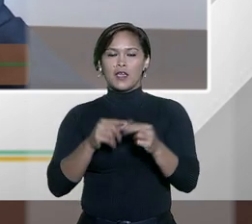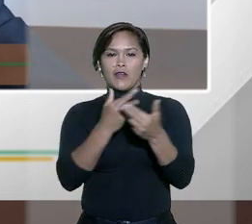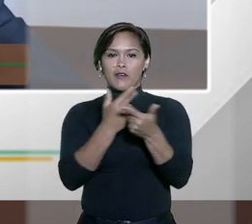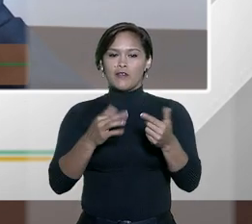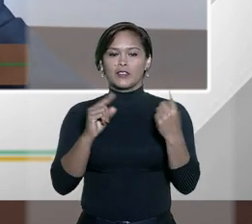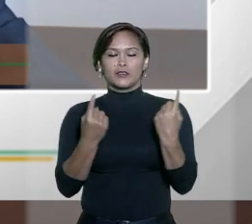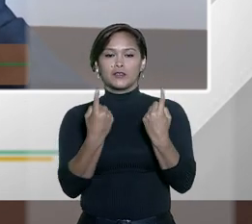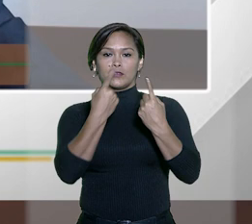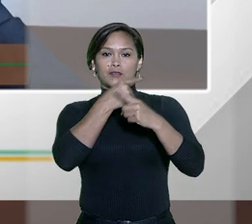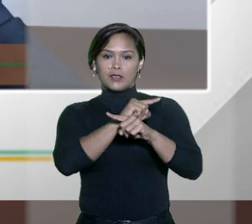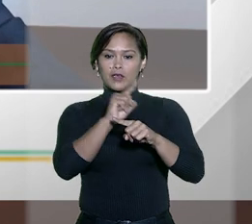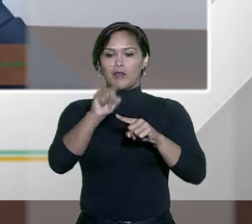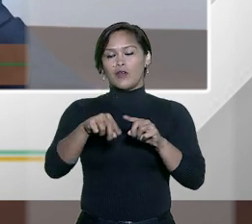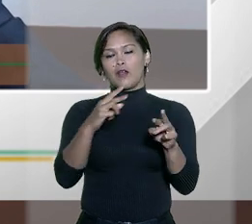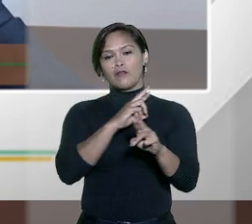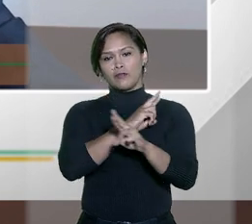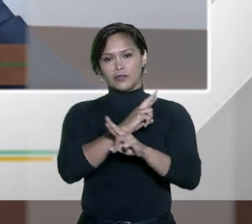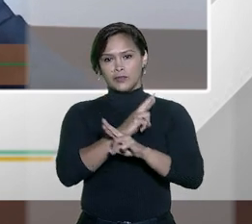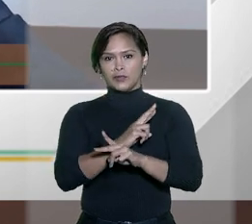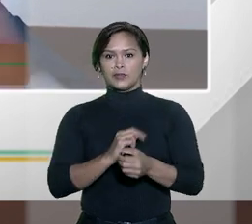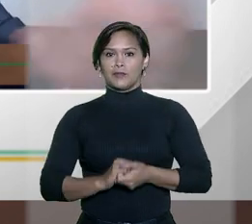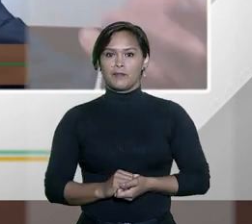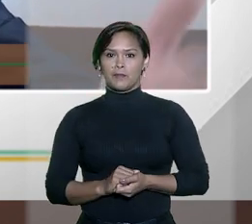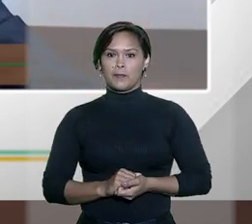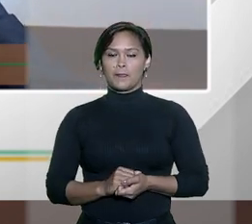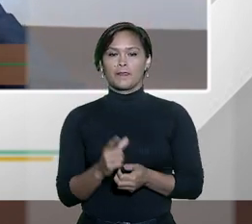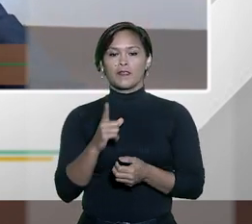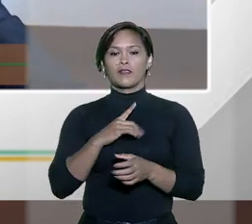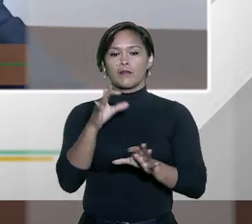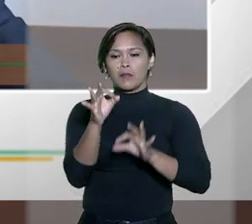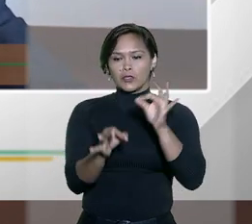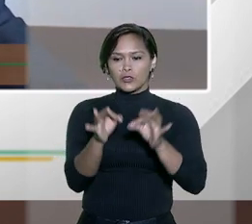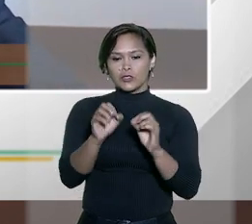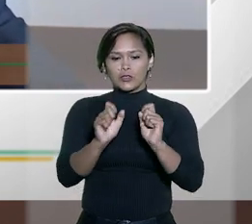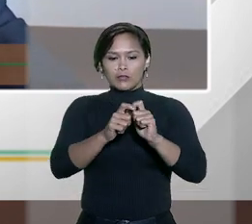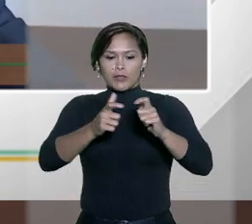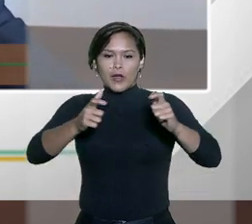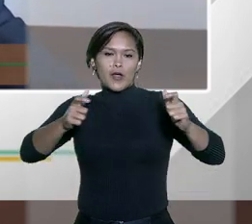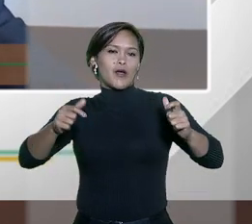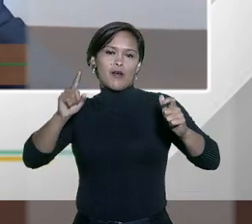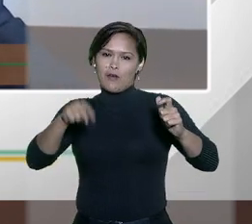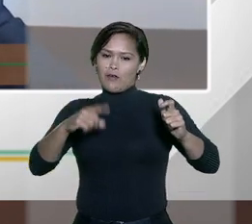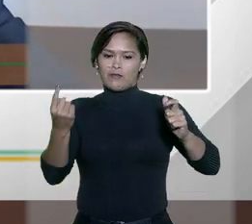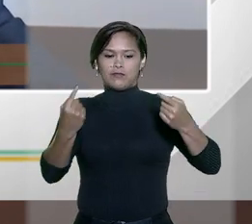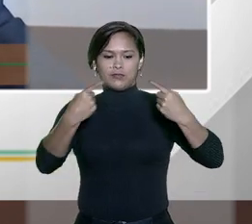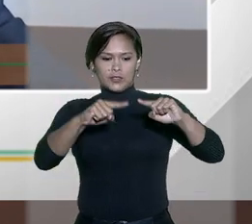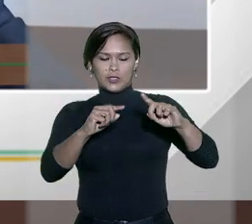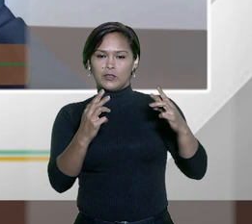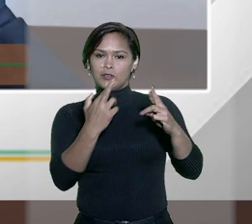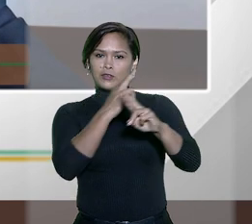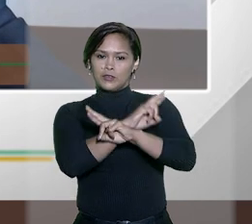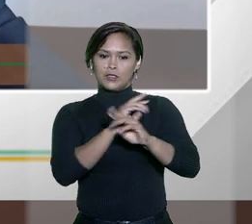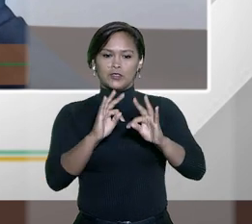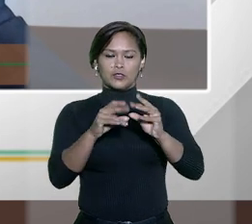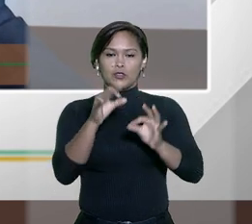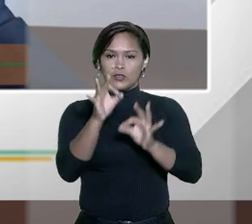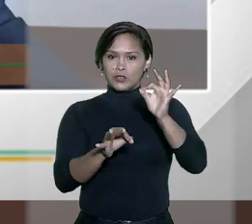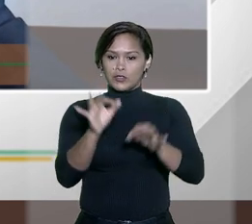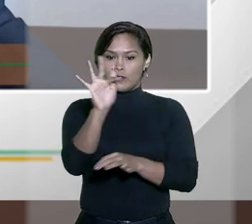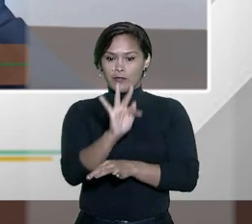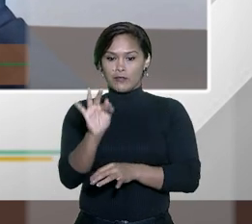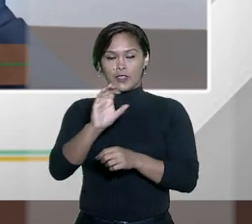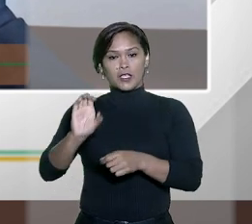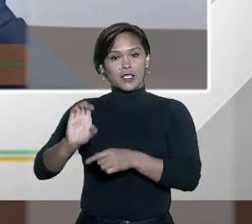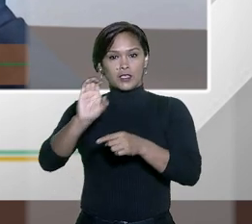são opostas contra a Fazenda Pública. Temos uma judicialização enorme em toda a justiça